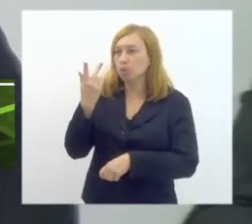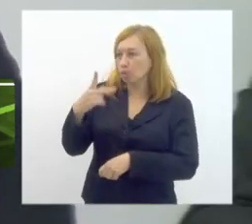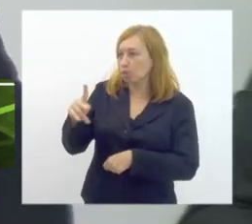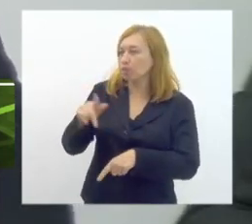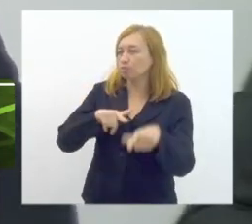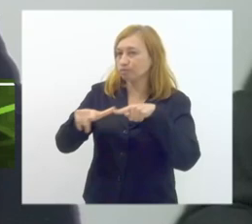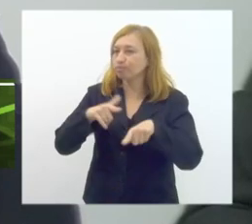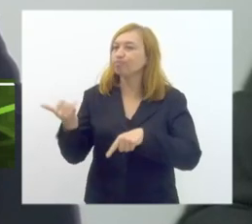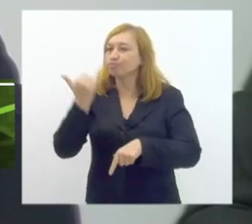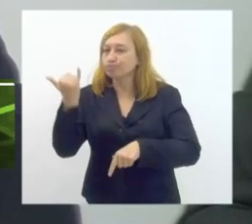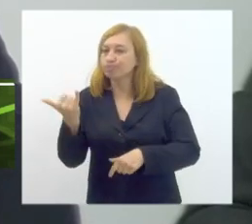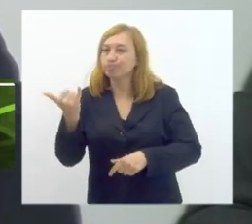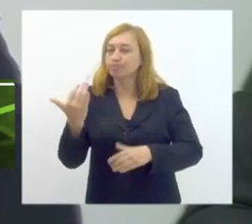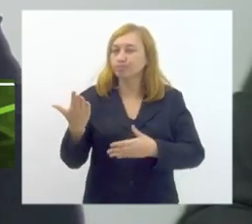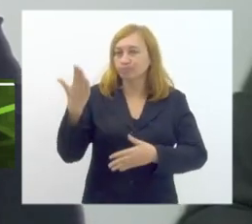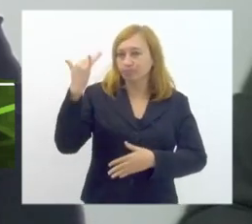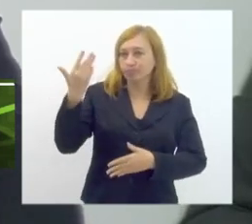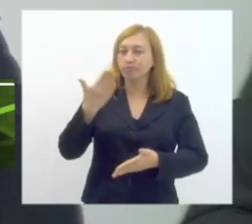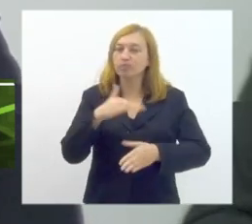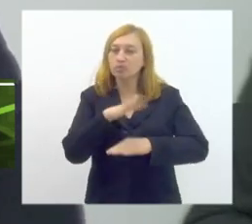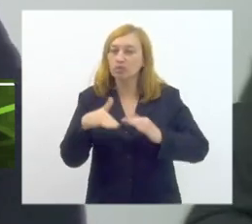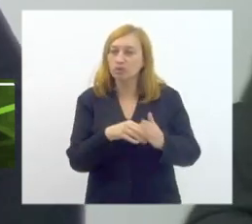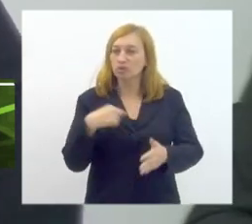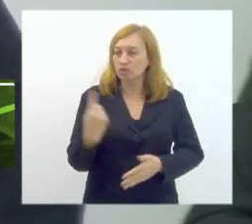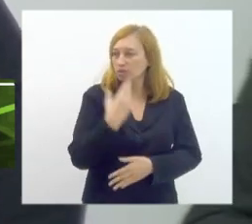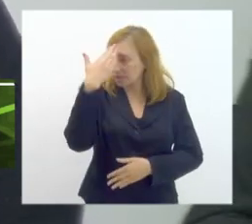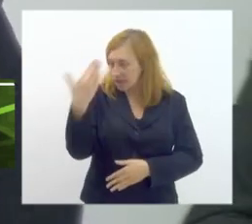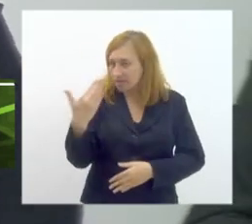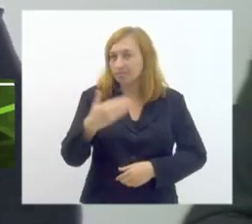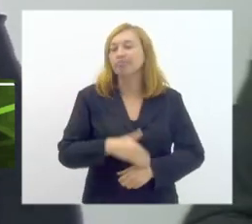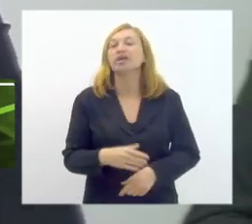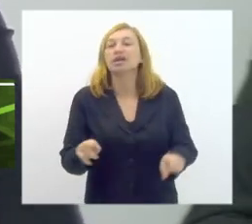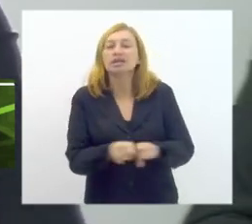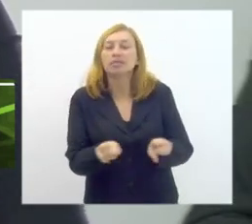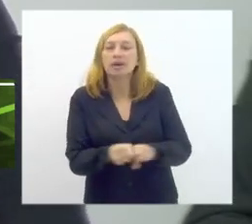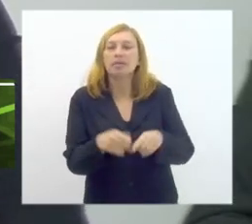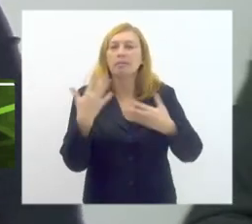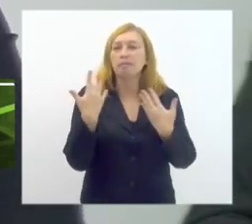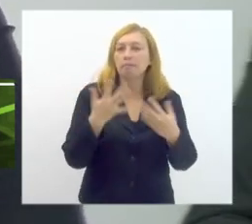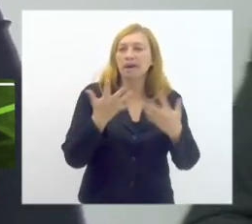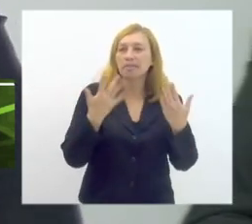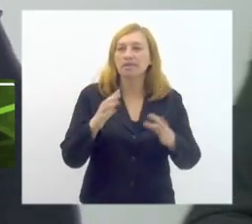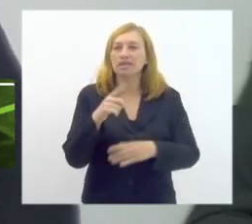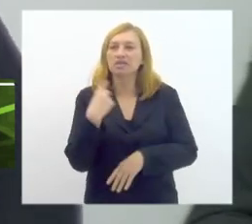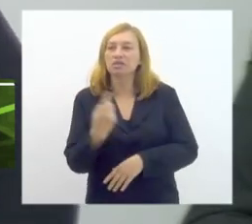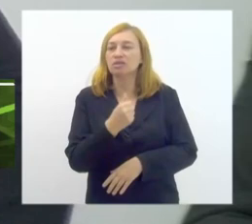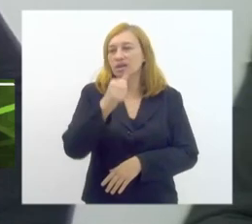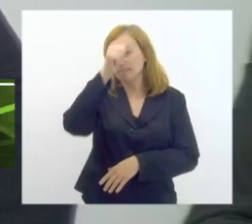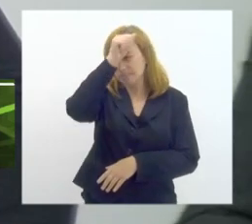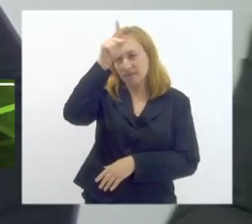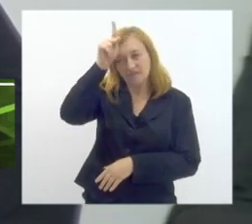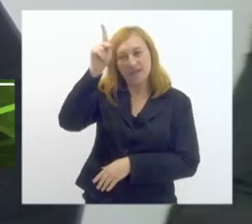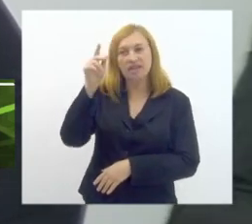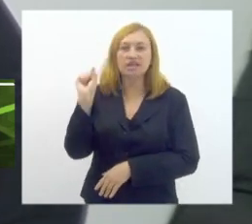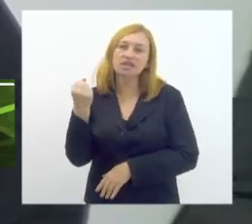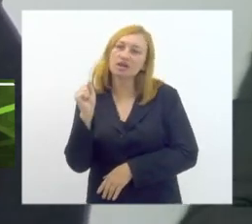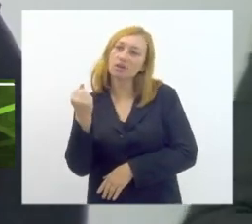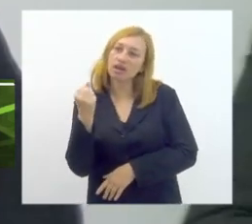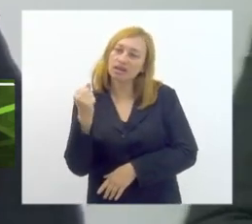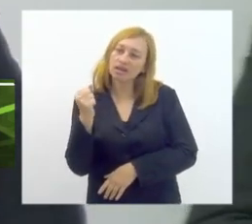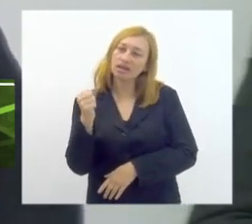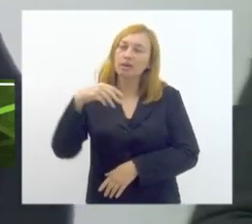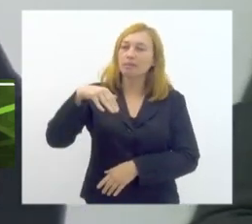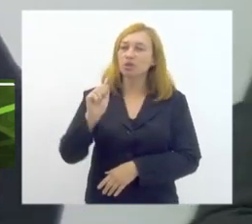importância para o sucesso de todos os consórcios. Muito obrigado. Quero saudar também aqui a nossa prefeita de Saquarema,